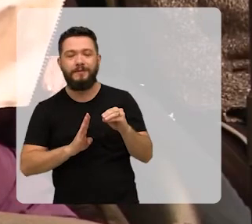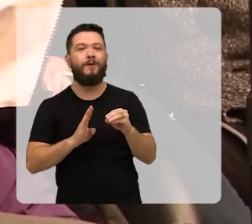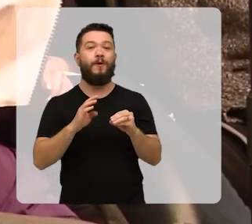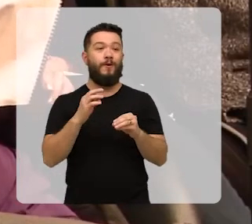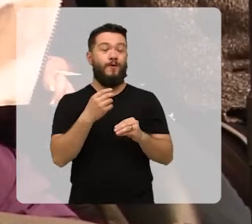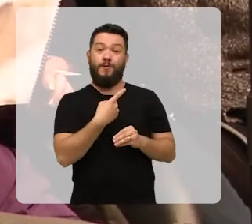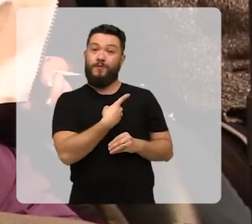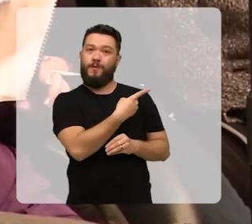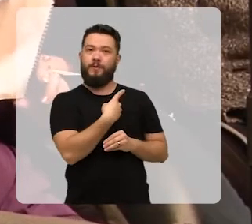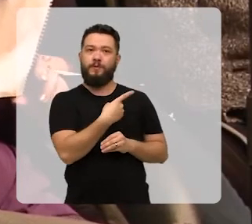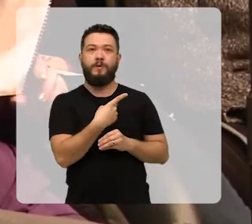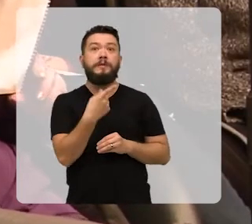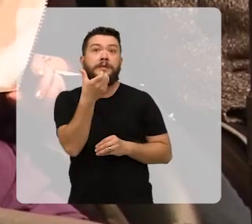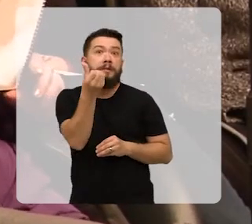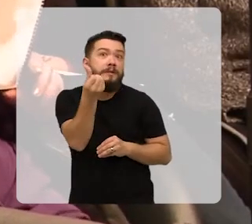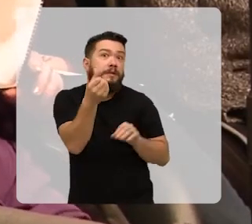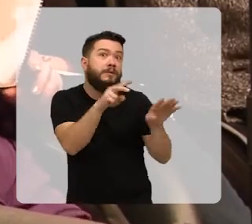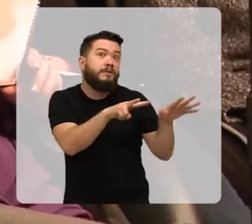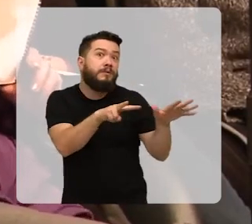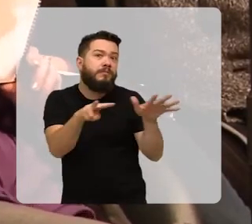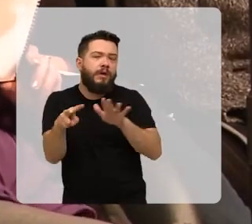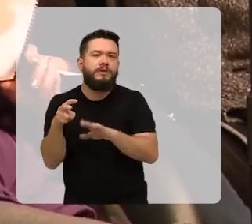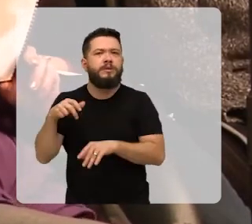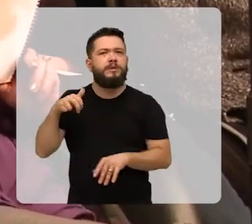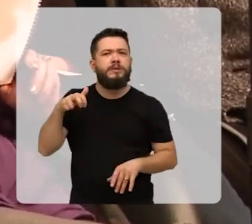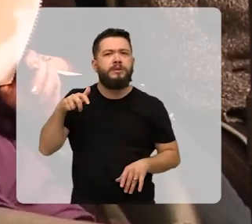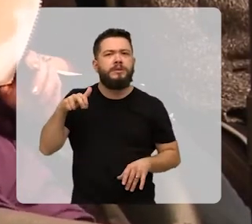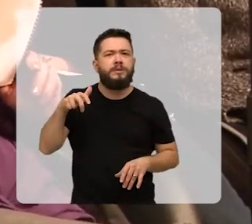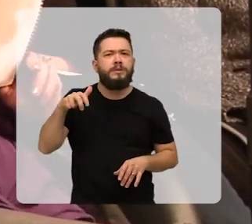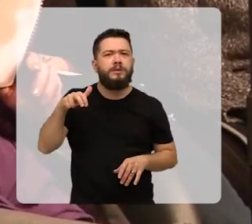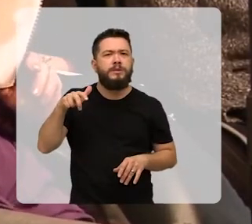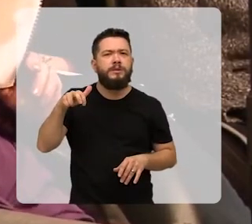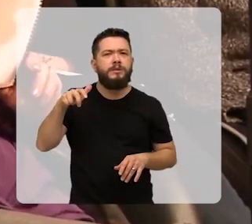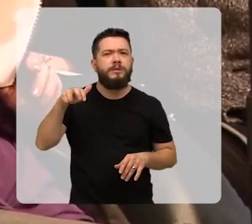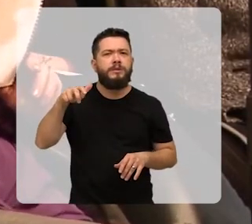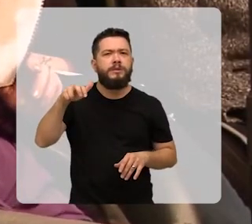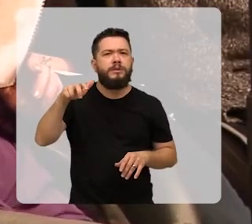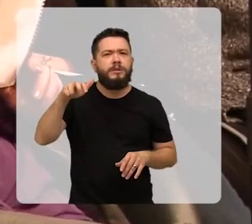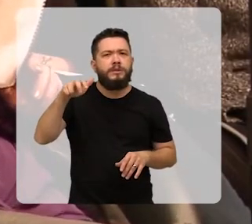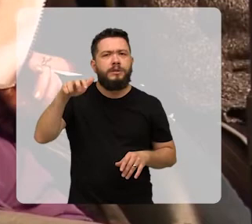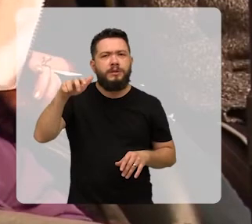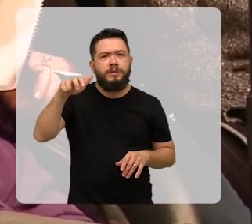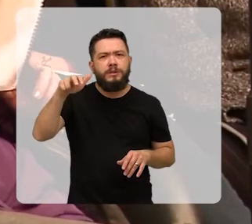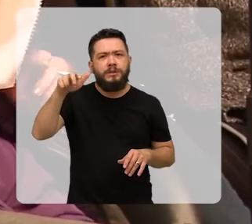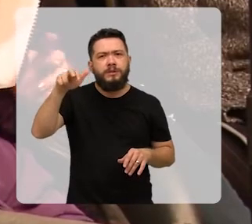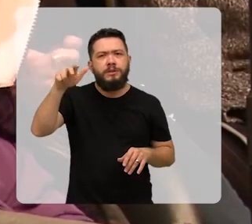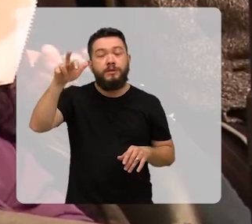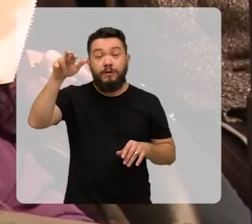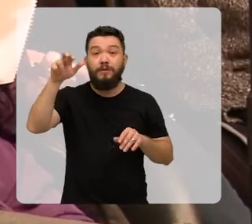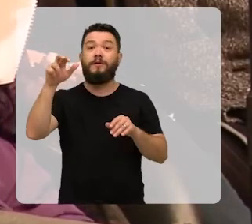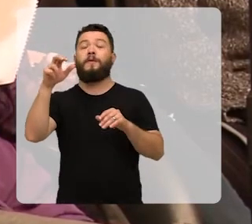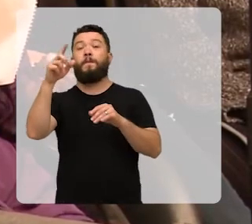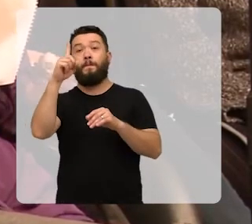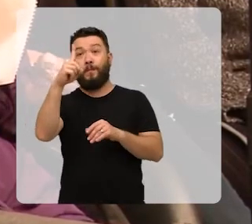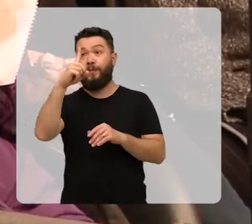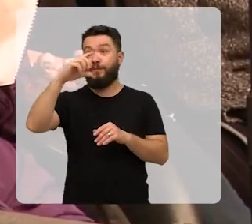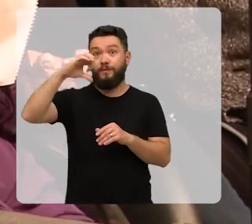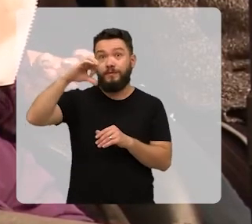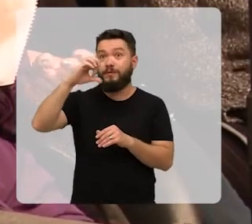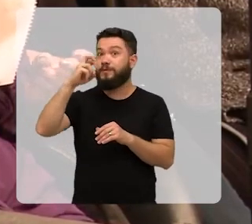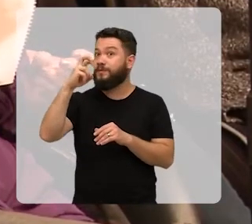semanas antes do partido dele. Ele voltou para a Inglaterra em 1953,